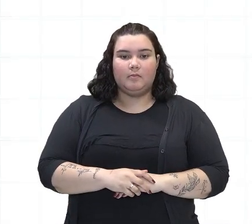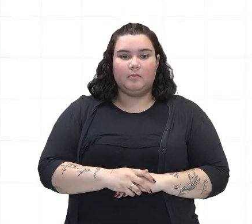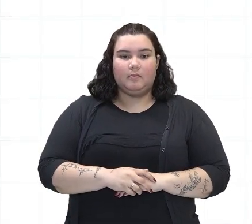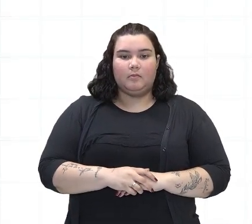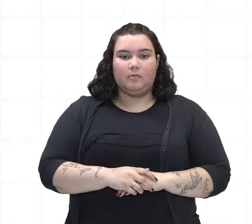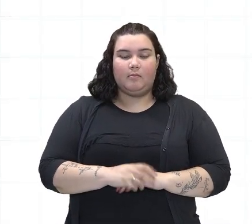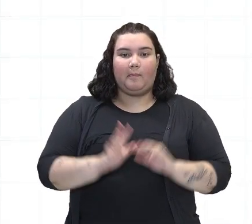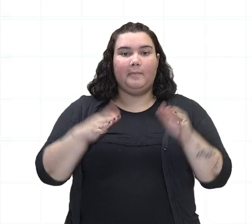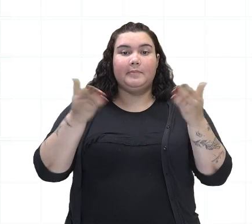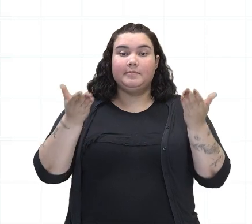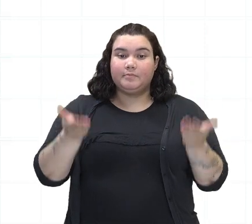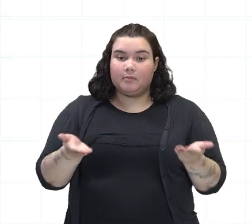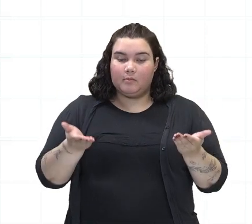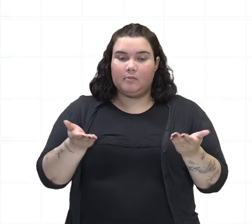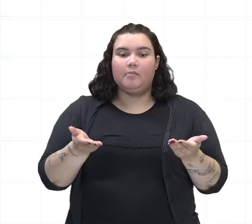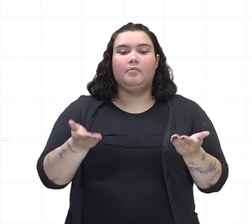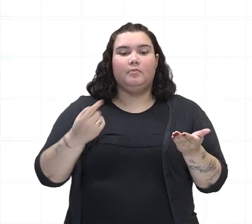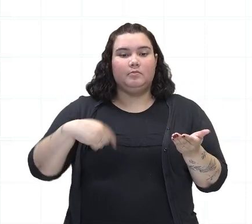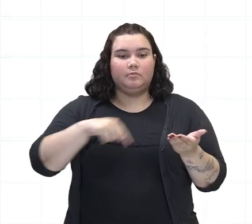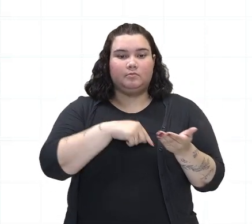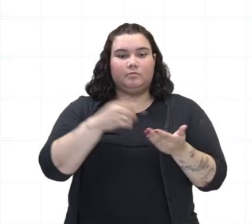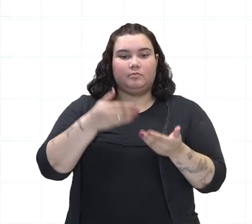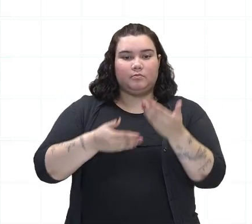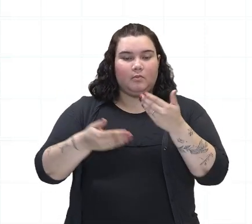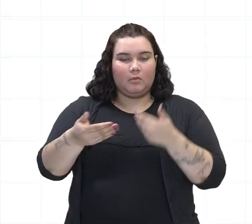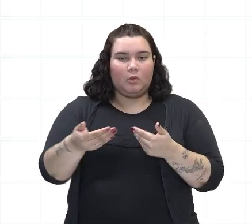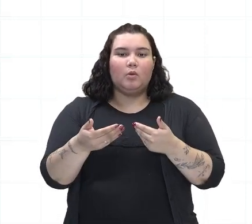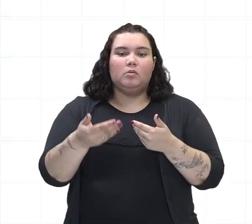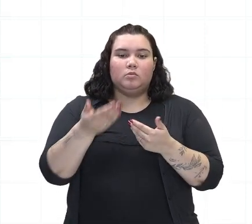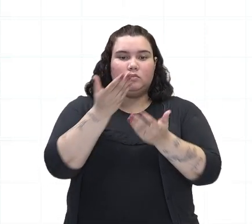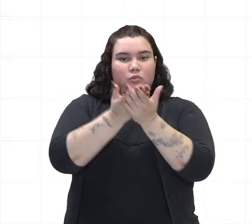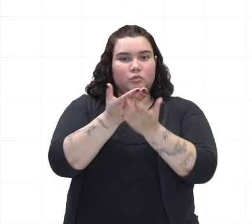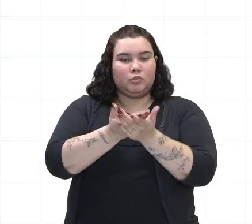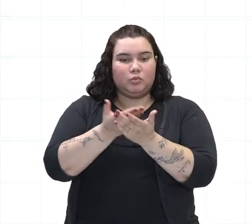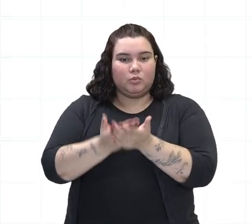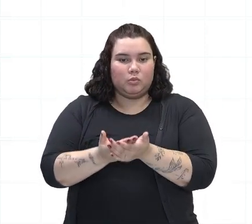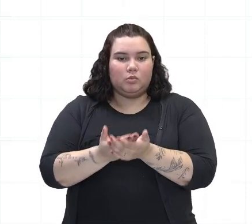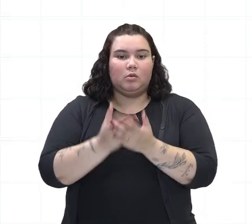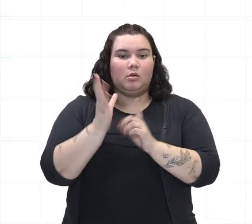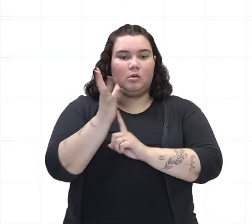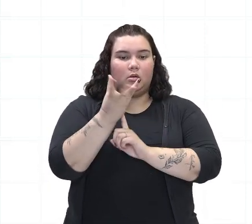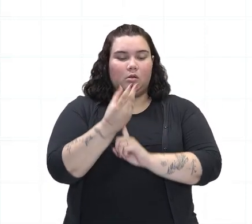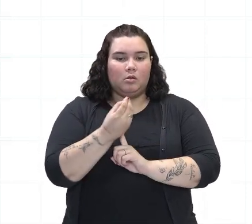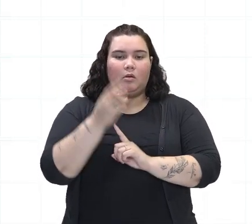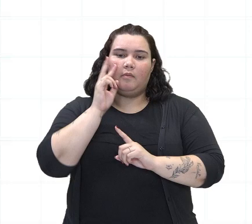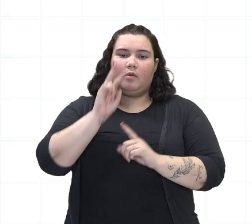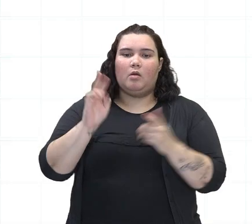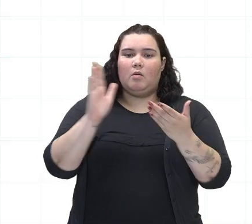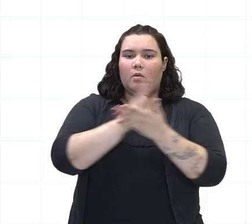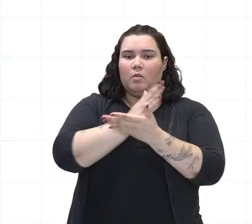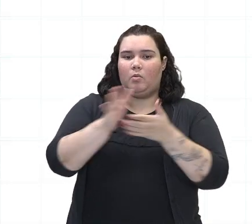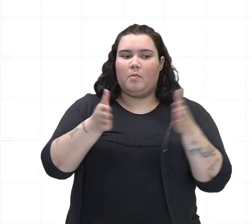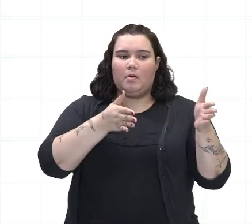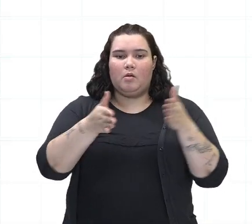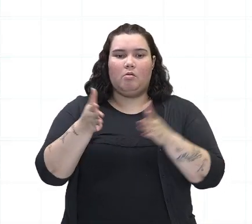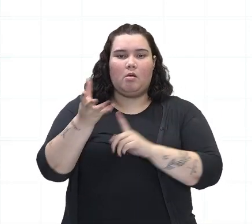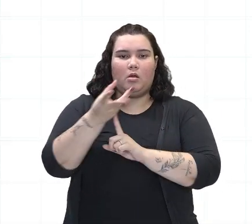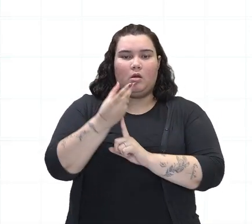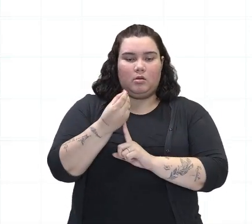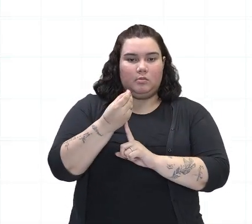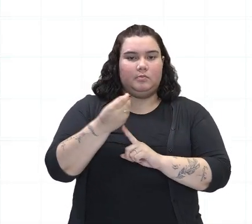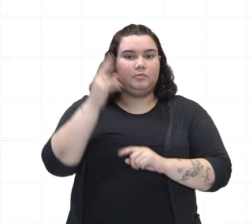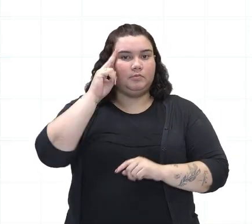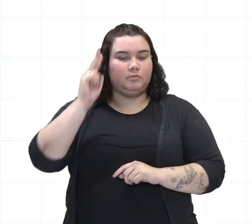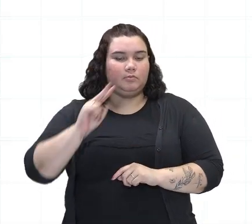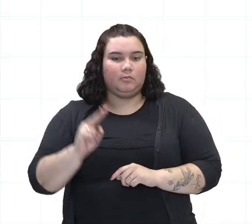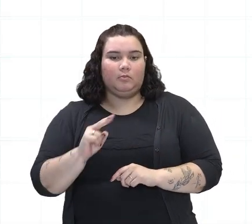Então, a gente continuou a nossa viagem pela arte e vimos alguns momentos da história da arte. A gente